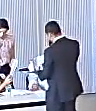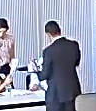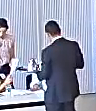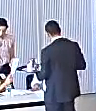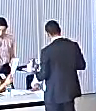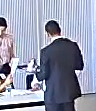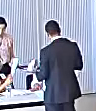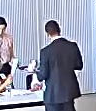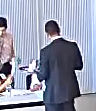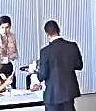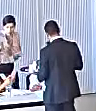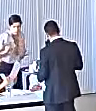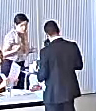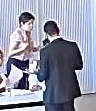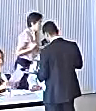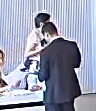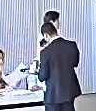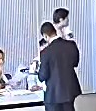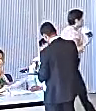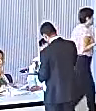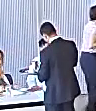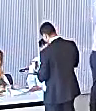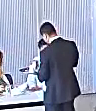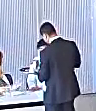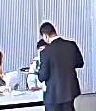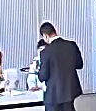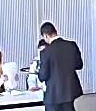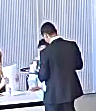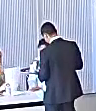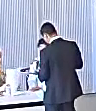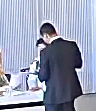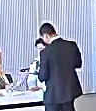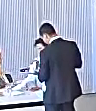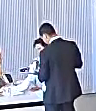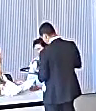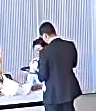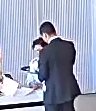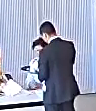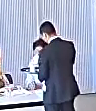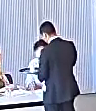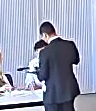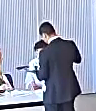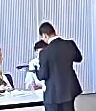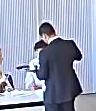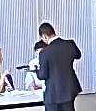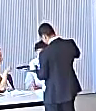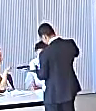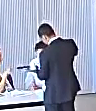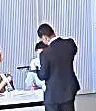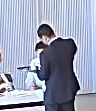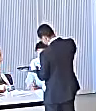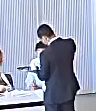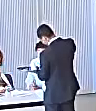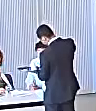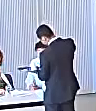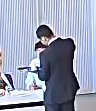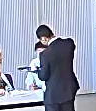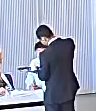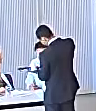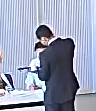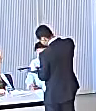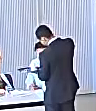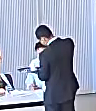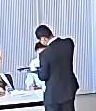quatro pessoas para me carregar e aí não deu um COB todo mundo que a porta é Estreita né E aí um escorregou